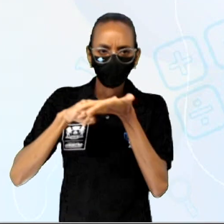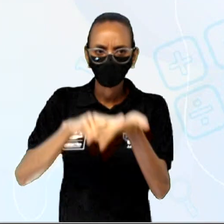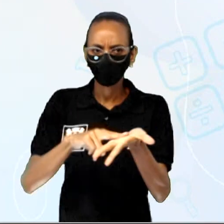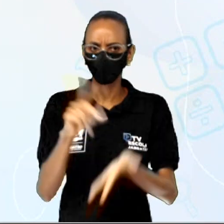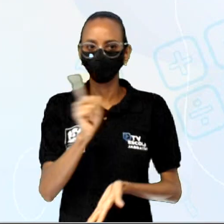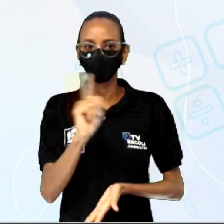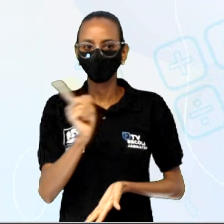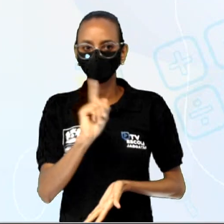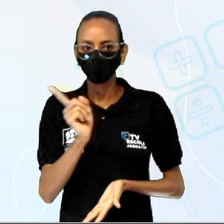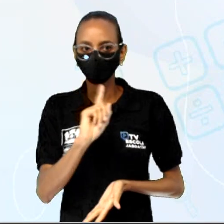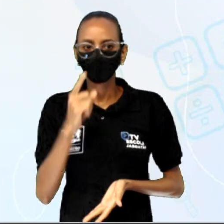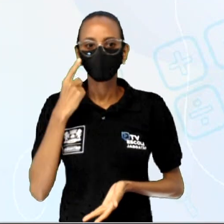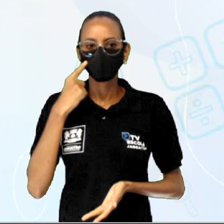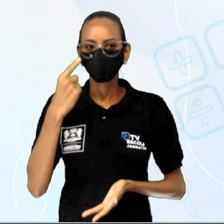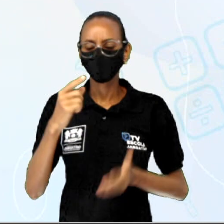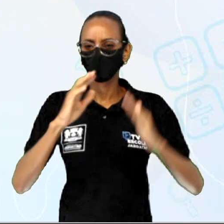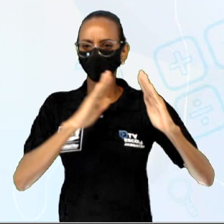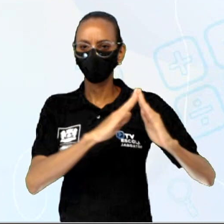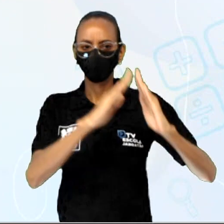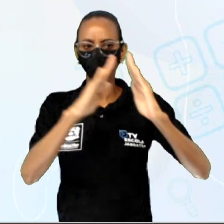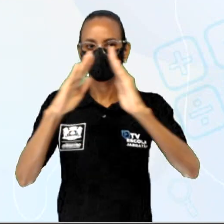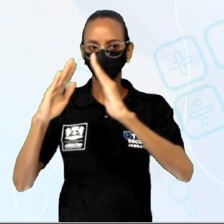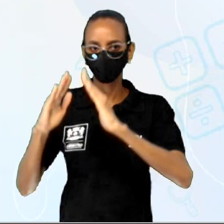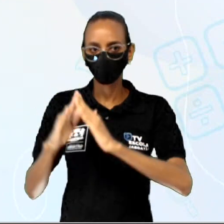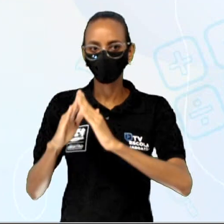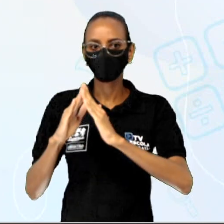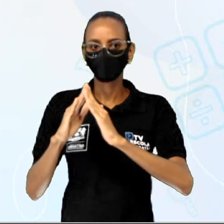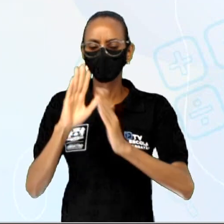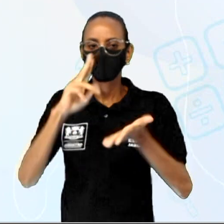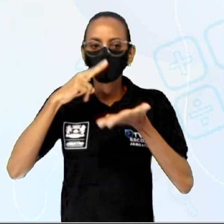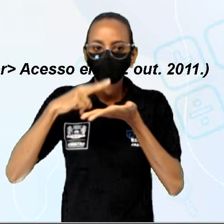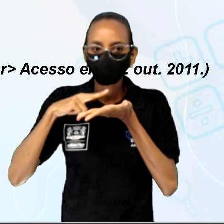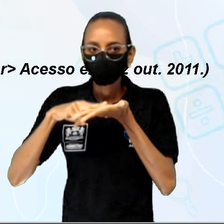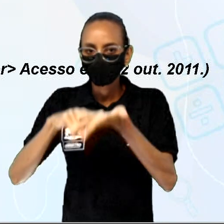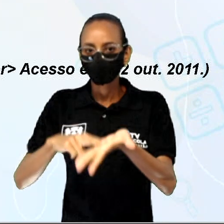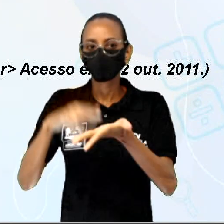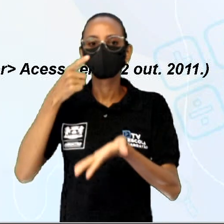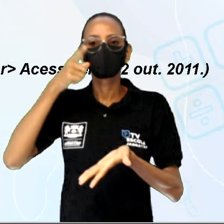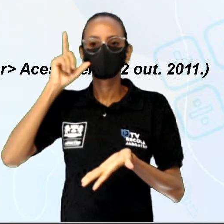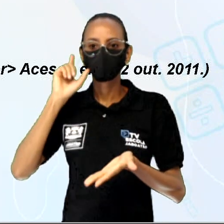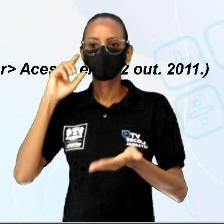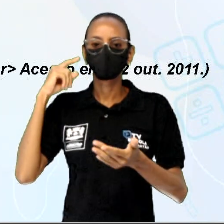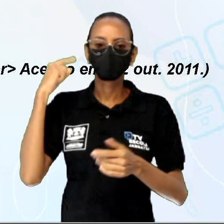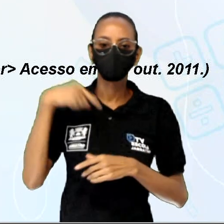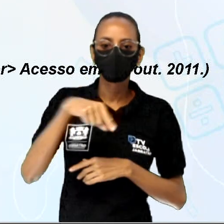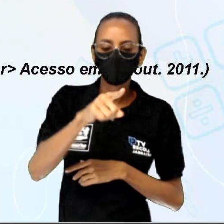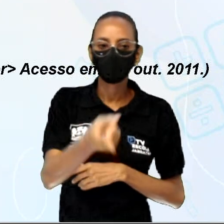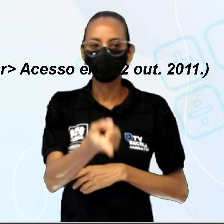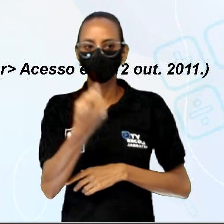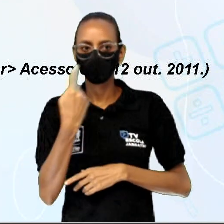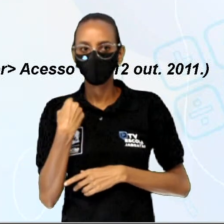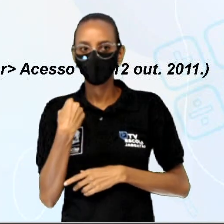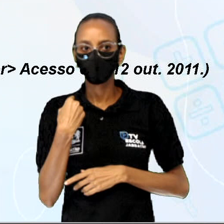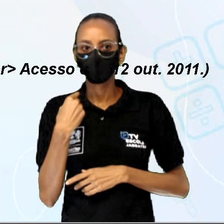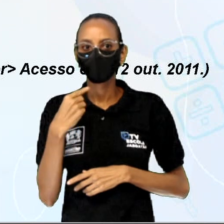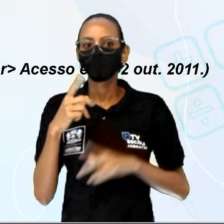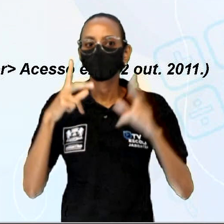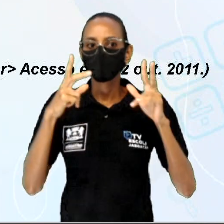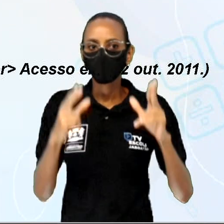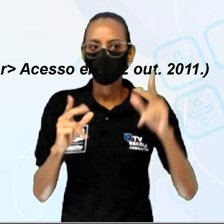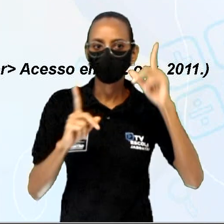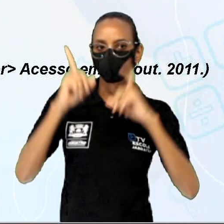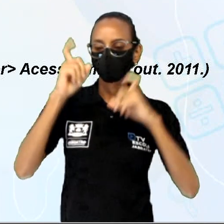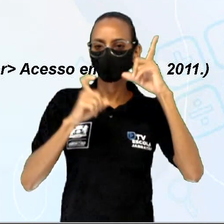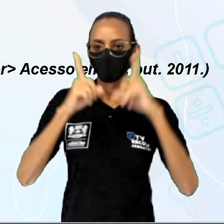cai. Parado, brasileiro, a faz ir onde há de sem leva e traz. Com aritméticas de círculo, ele a faz ir